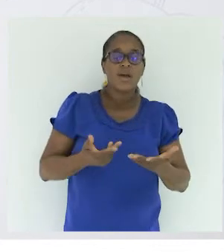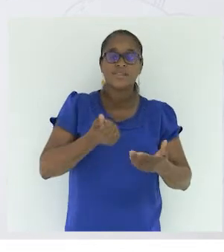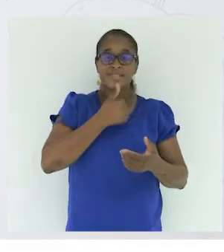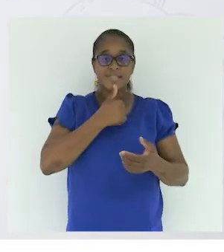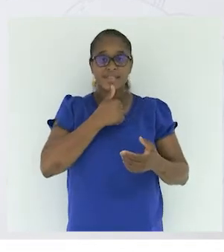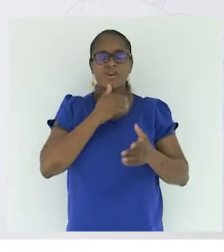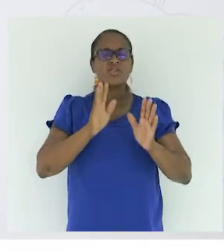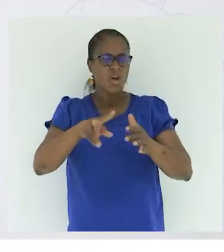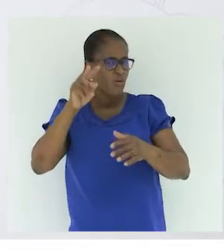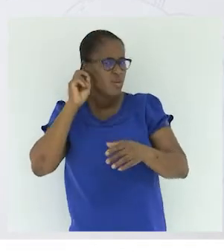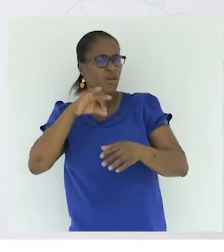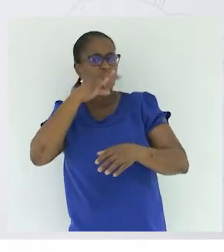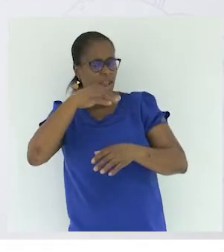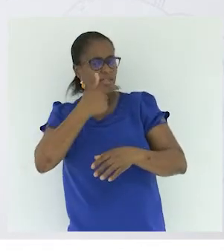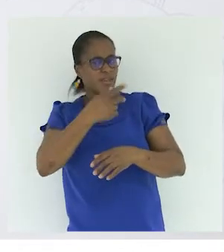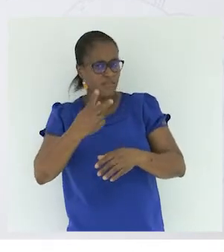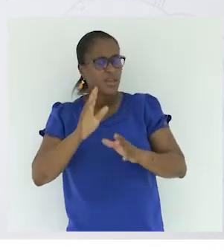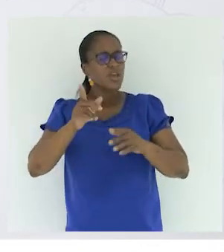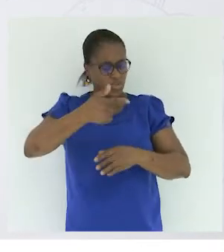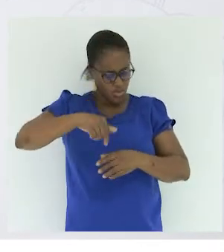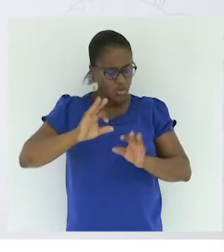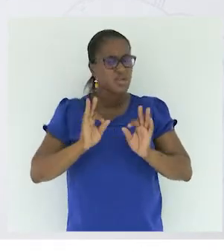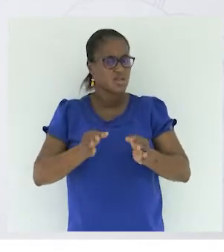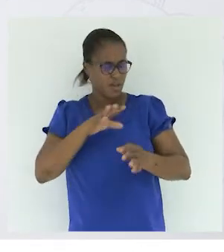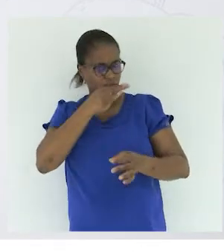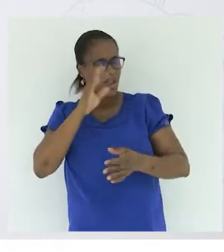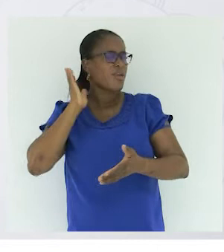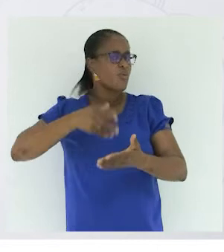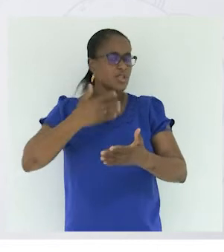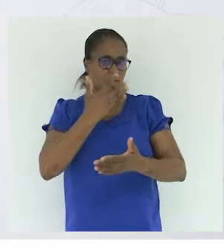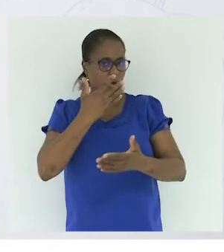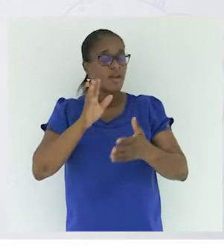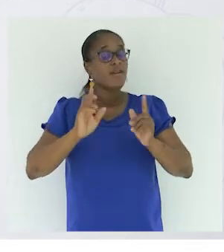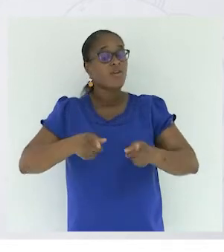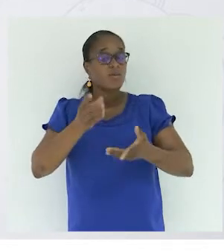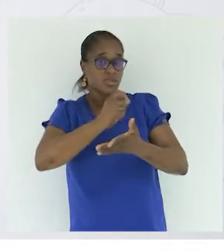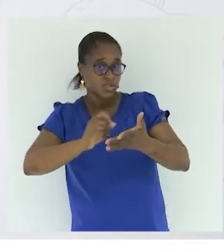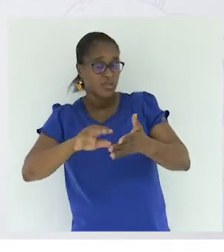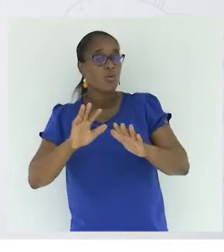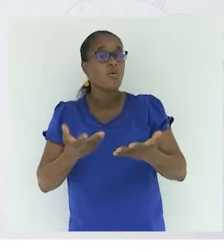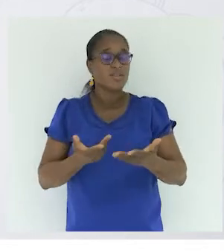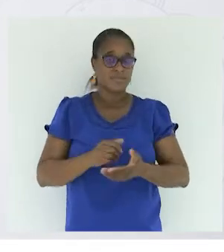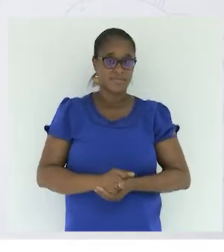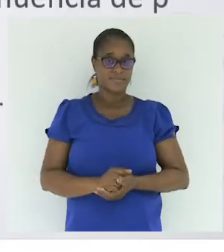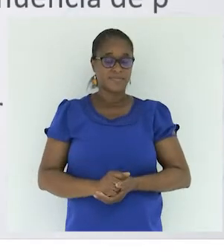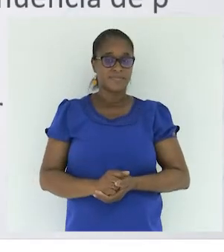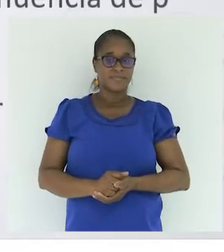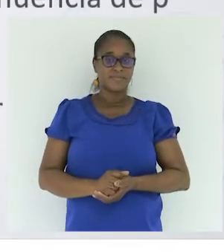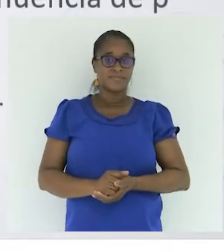medidas? Já ouviram falar na televisão, nós já falamos na última aula. Então vamos lá escrever quais são as medidas.